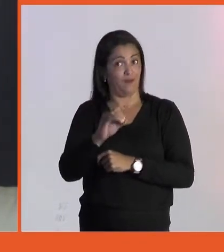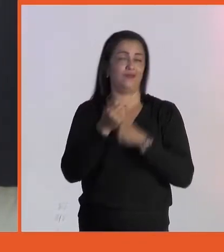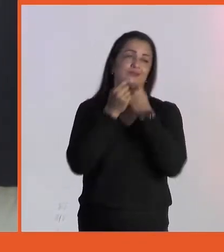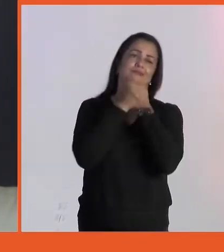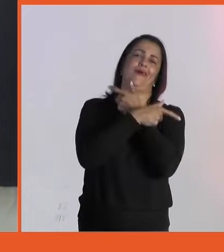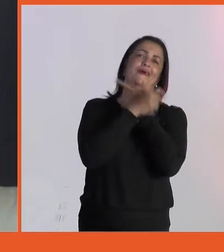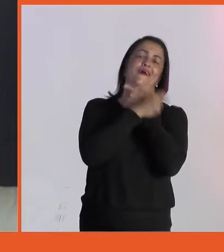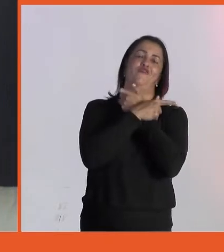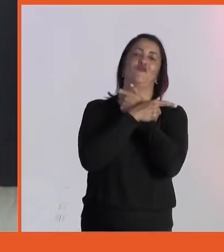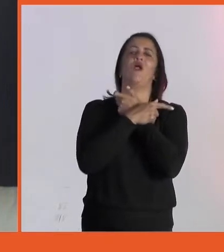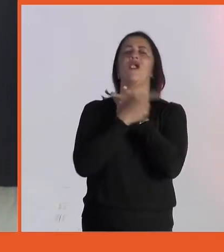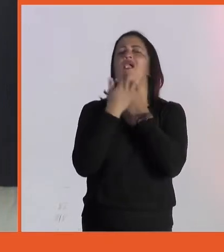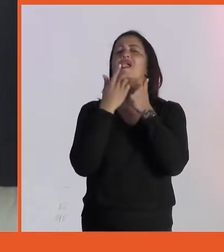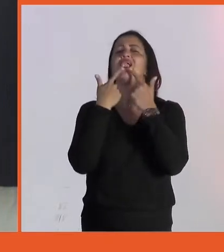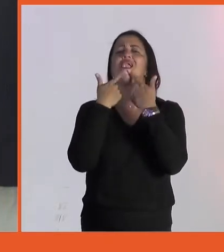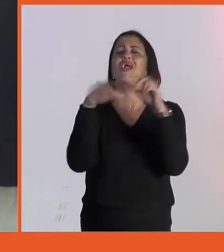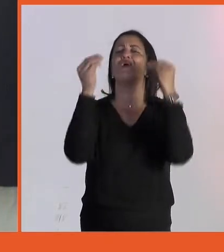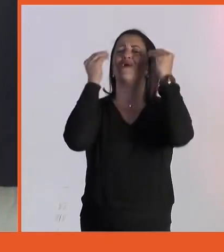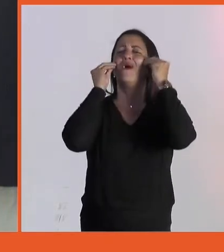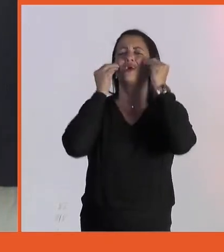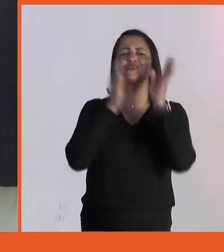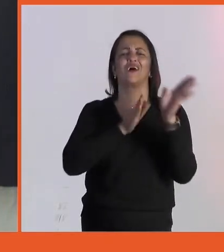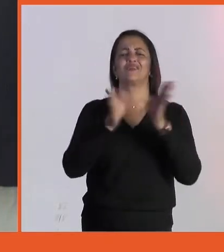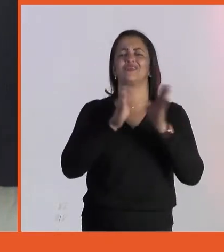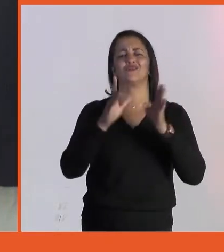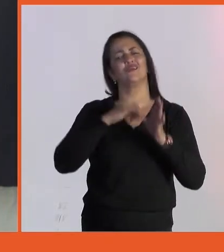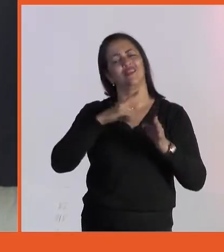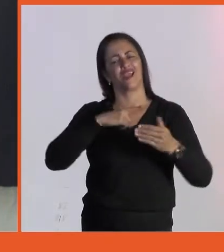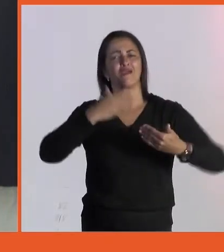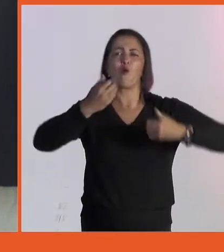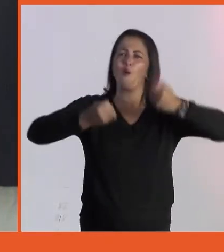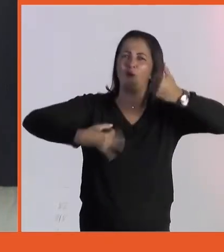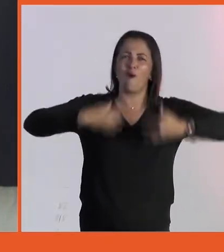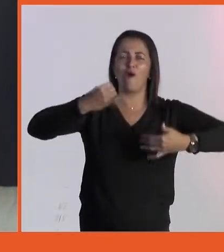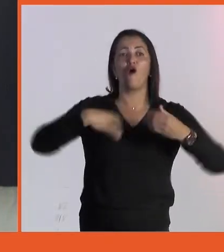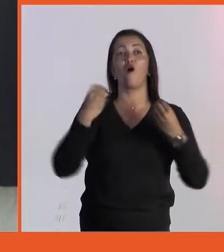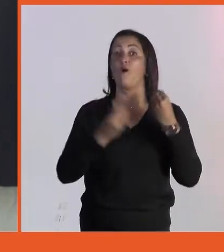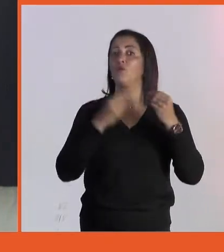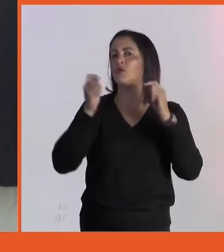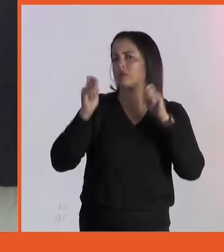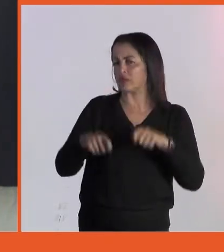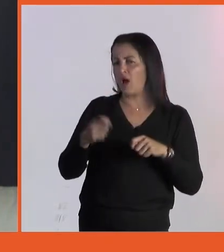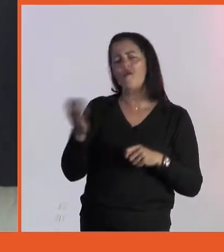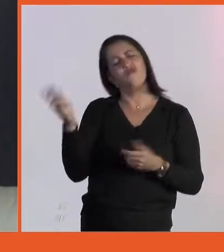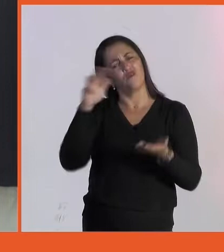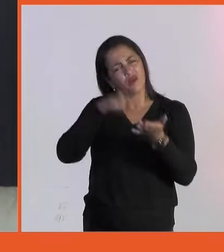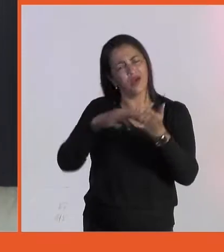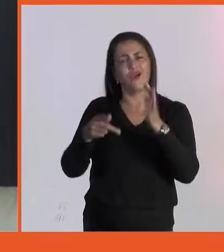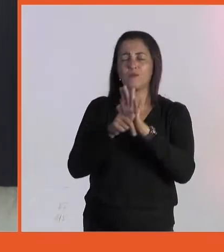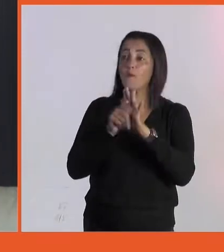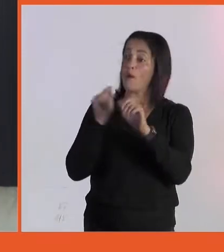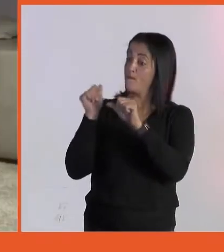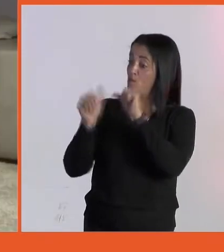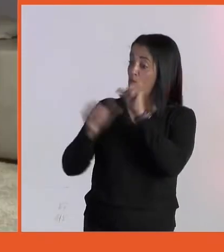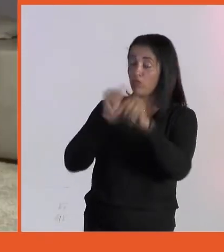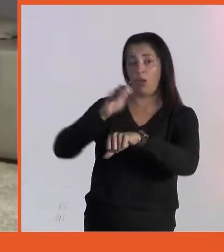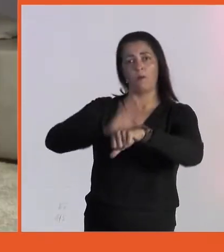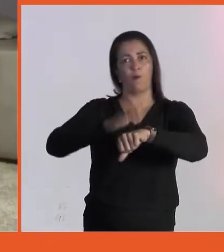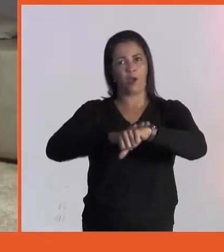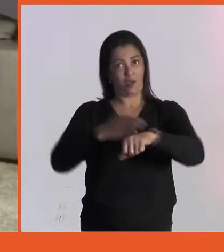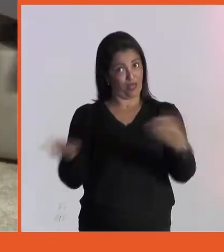e acessível, além de comandarem o próprio reality show. Edu e Fi, venham para cá para a gente edificar esse